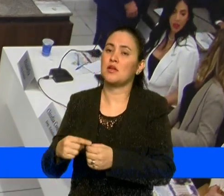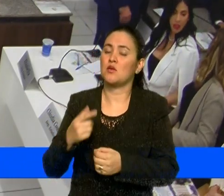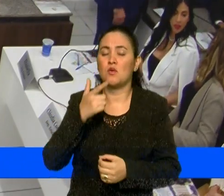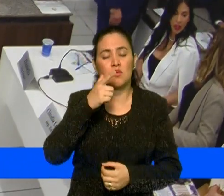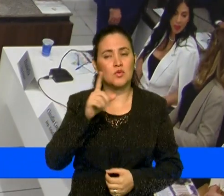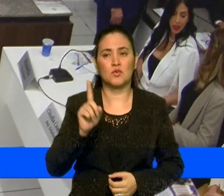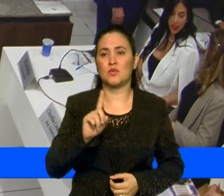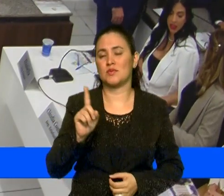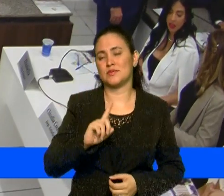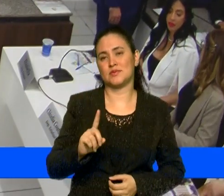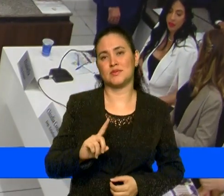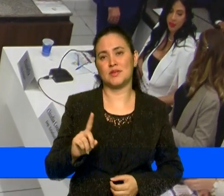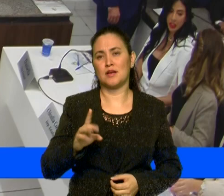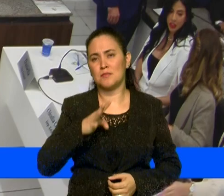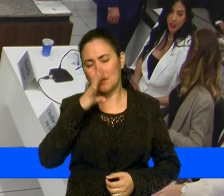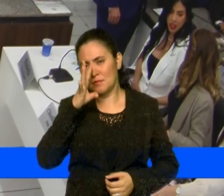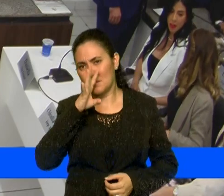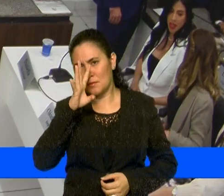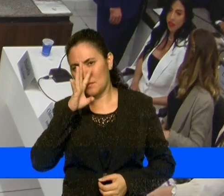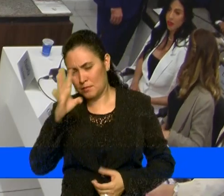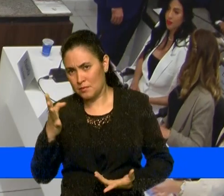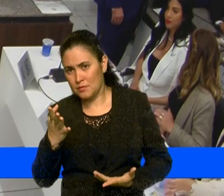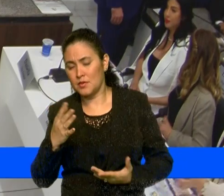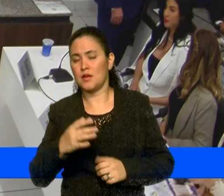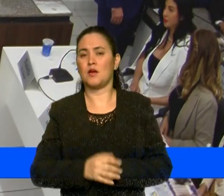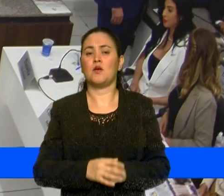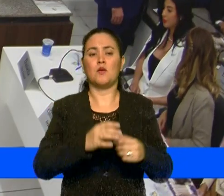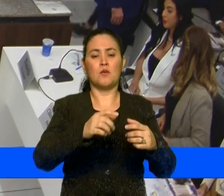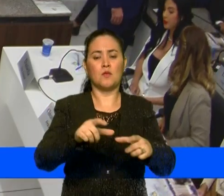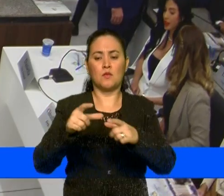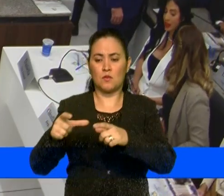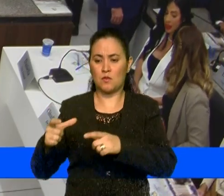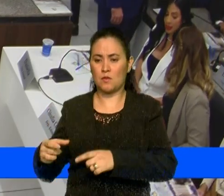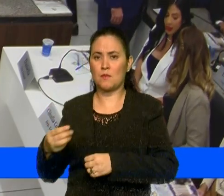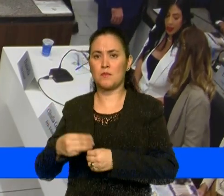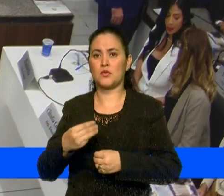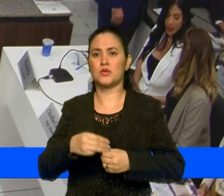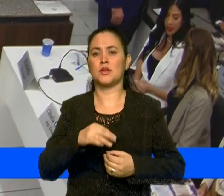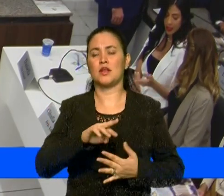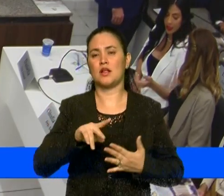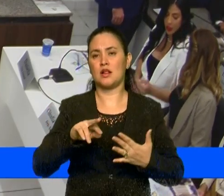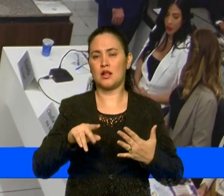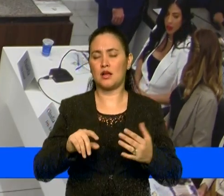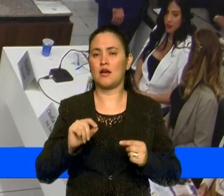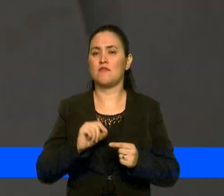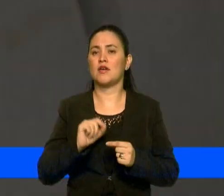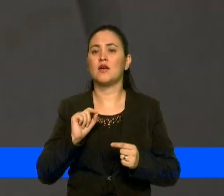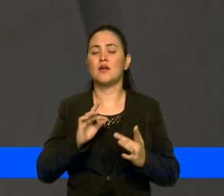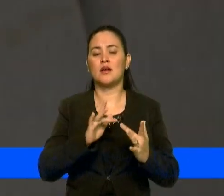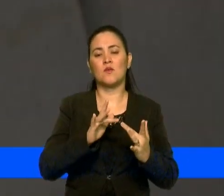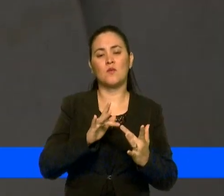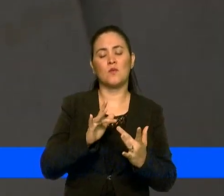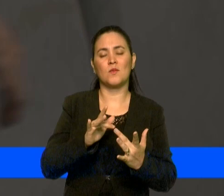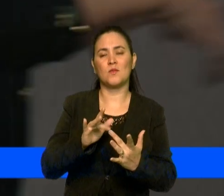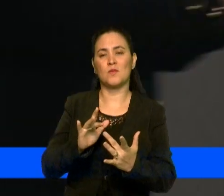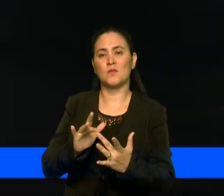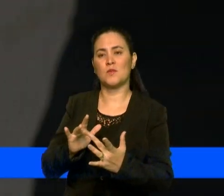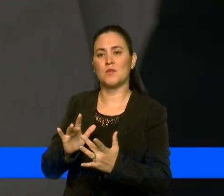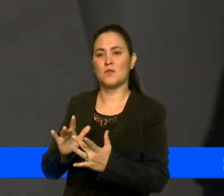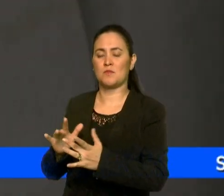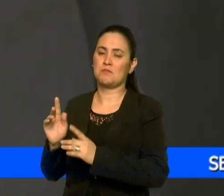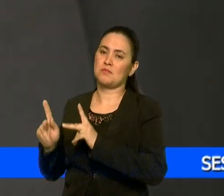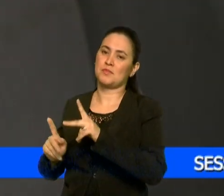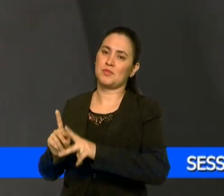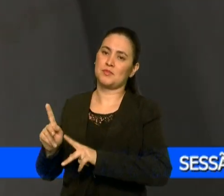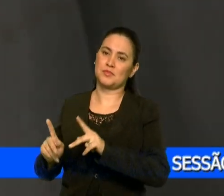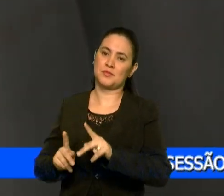faz com que os deputados e deputadas se aproximem do povo e o povo se aproxime dos deputados, para que possam